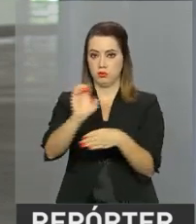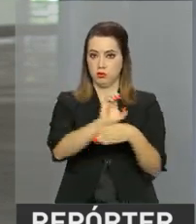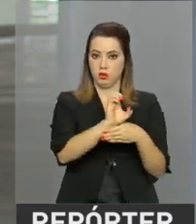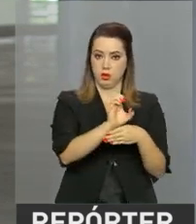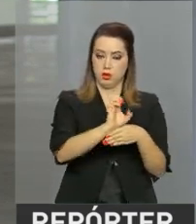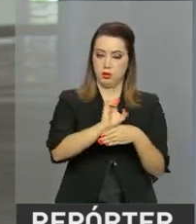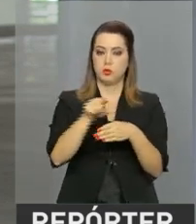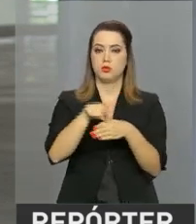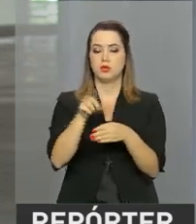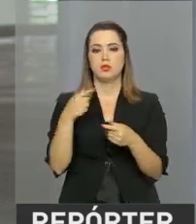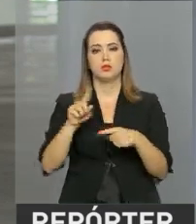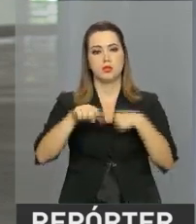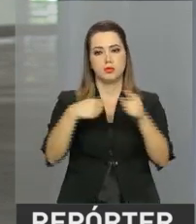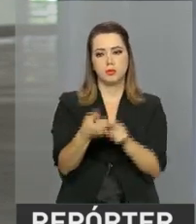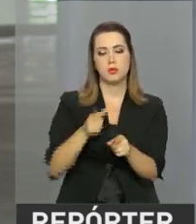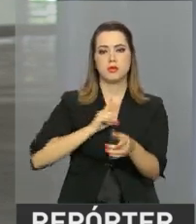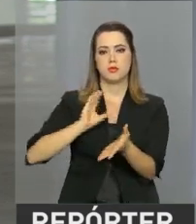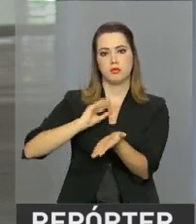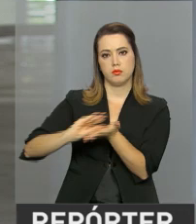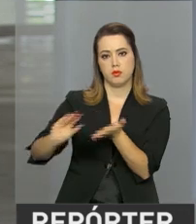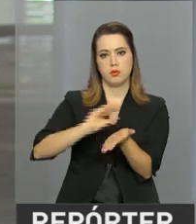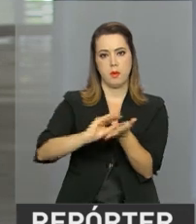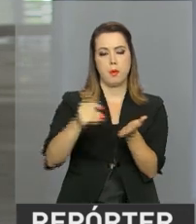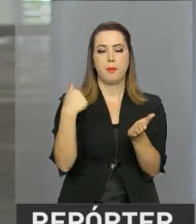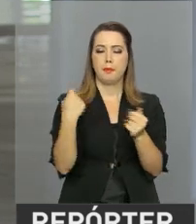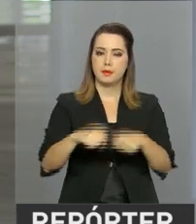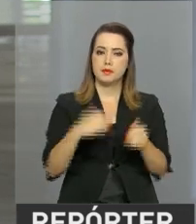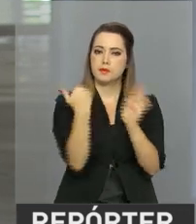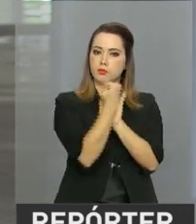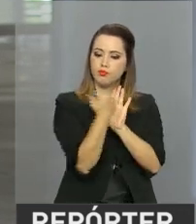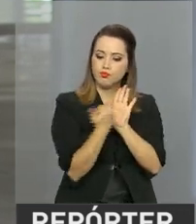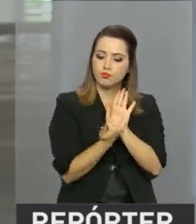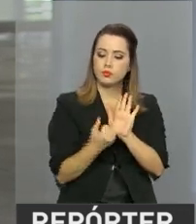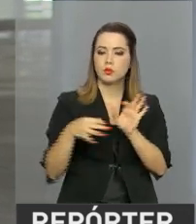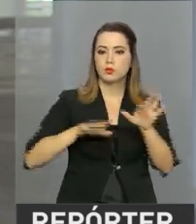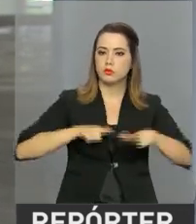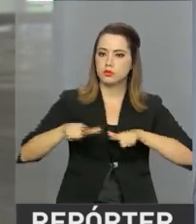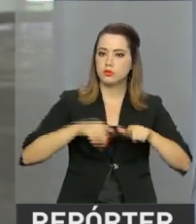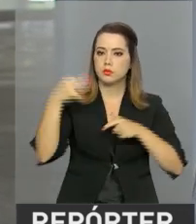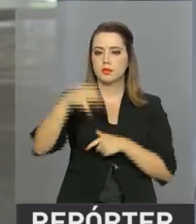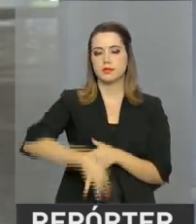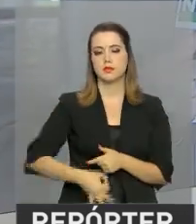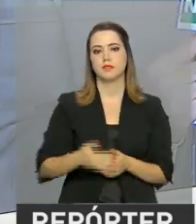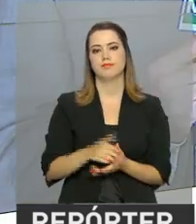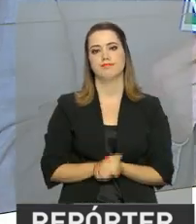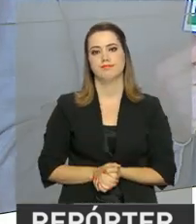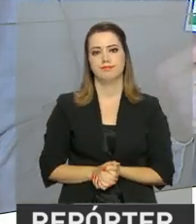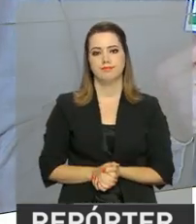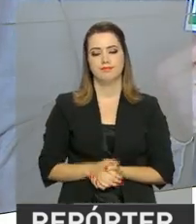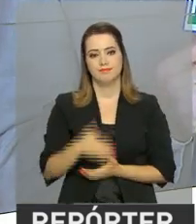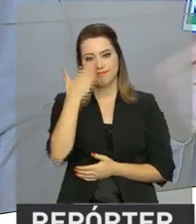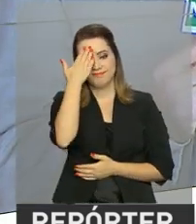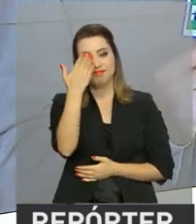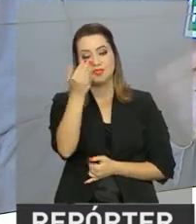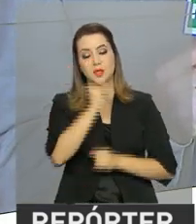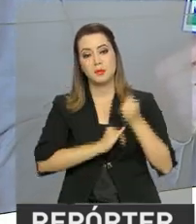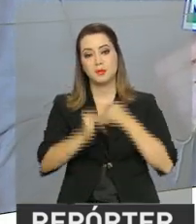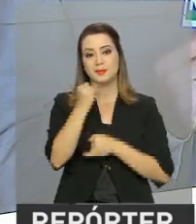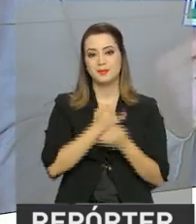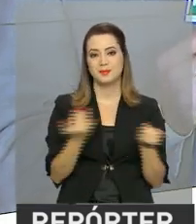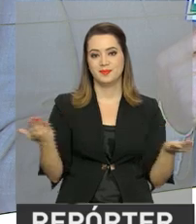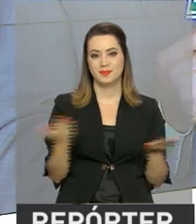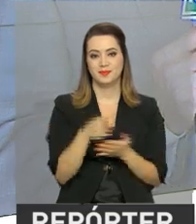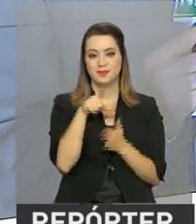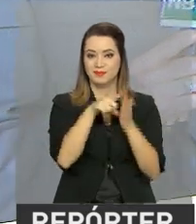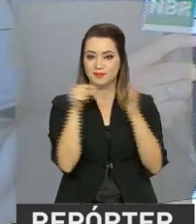vai ocorrer mediante a elaboração de planos de trabalho. Eu volto com você no estúdio, Leandro. Obrigado, Paulo, pelas suas informações